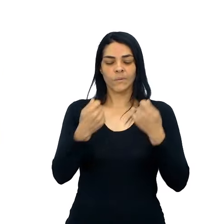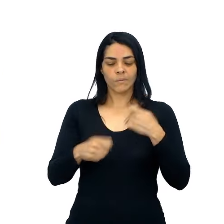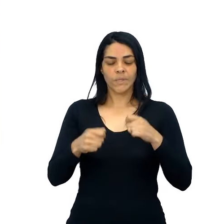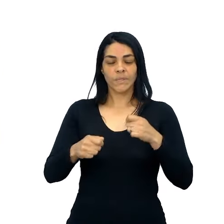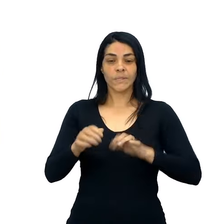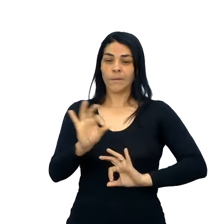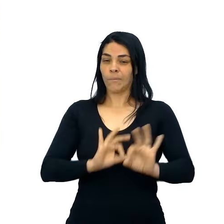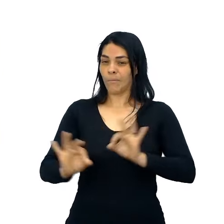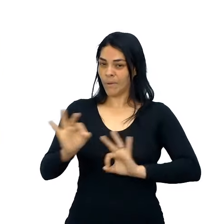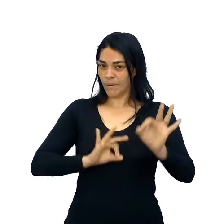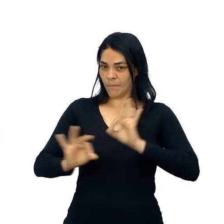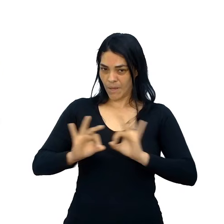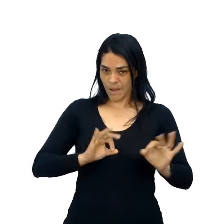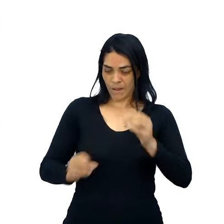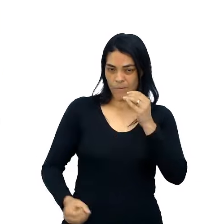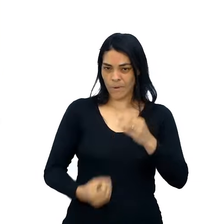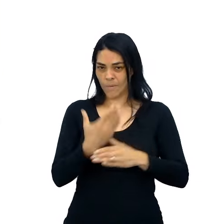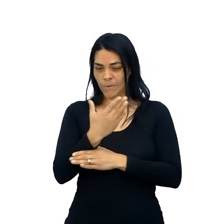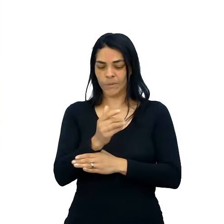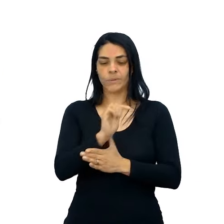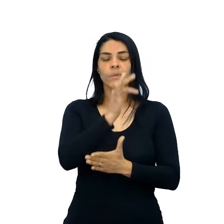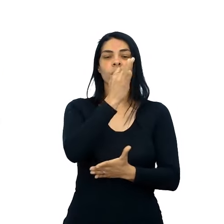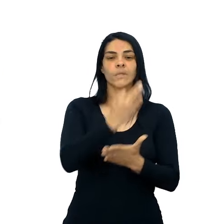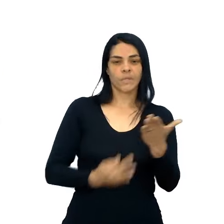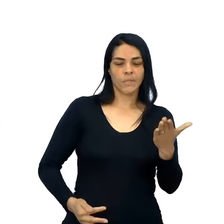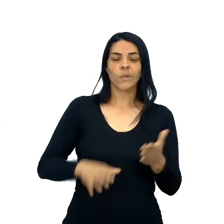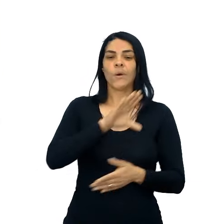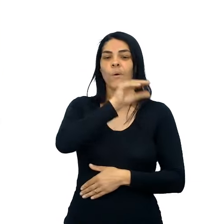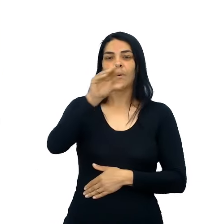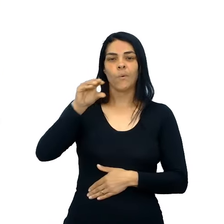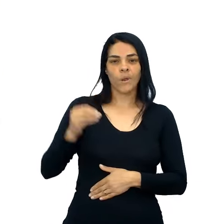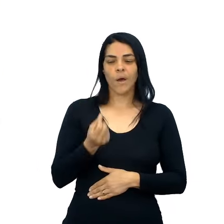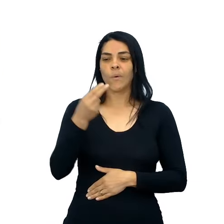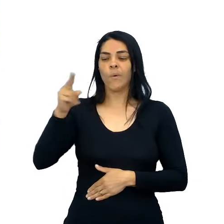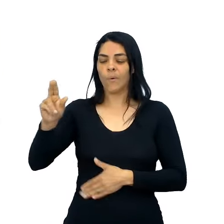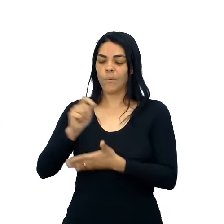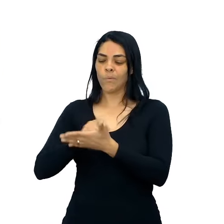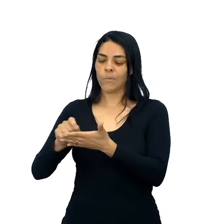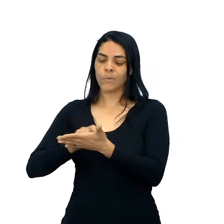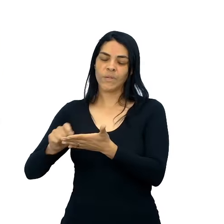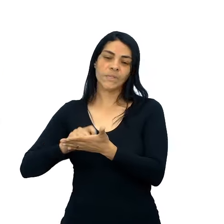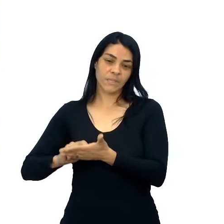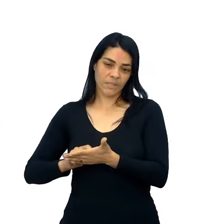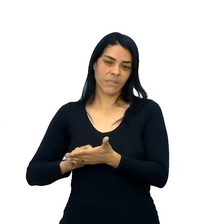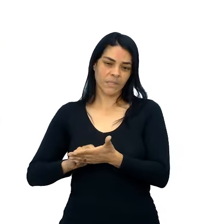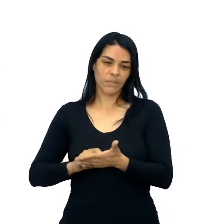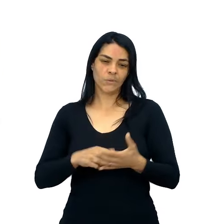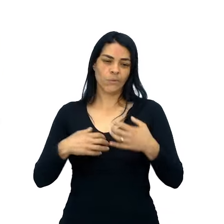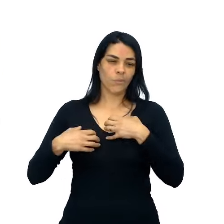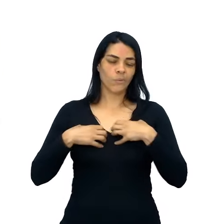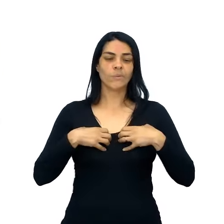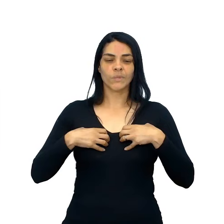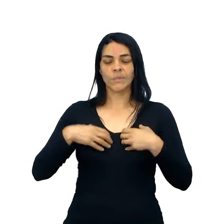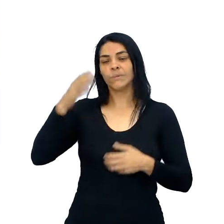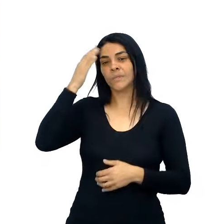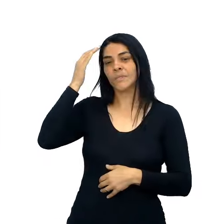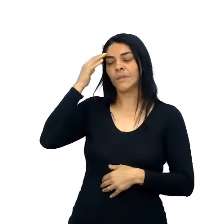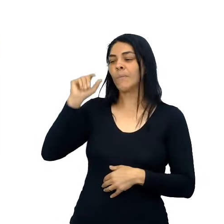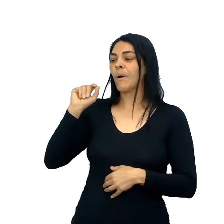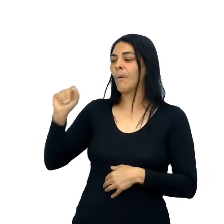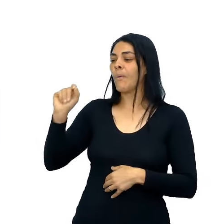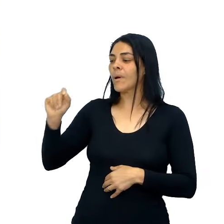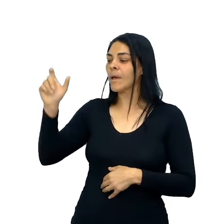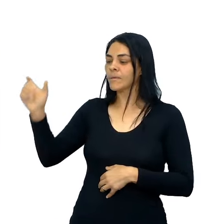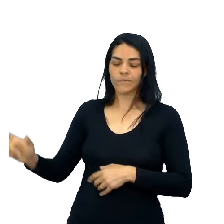para produzirem textos, sejam eles orais ou sejam escritos, de modo que eles saibam exatamente o que é